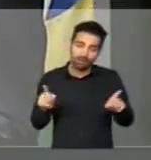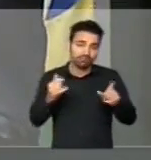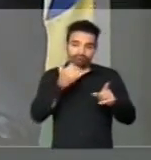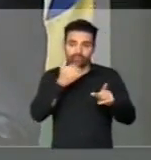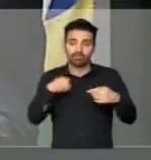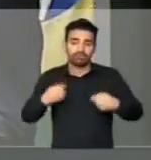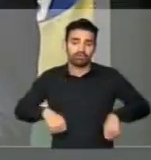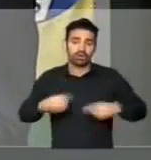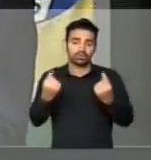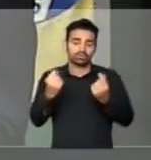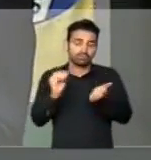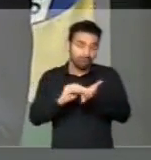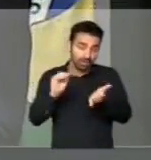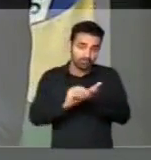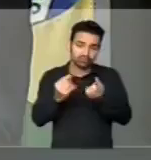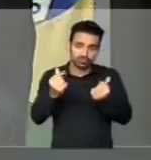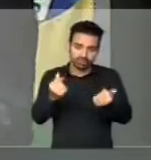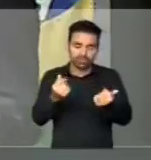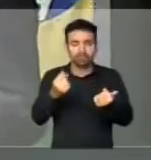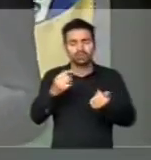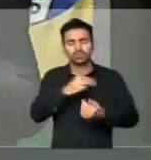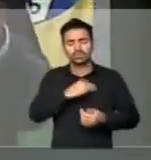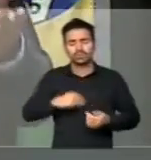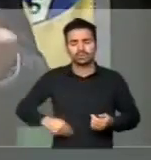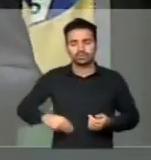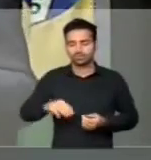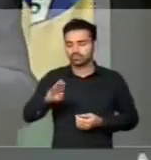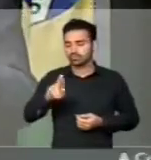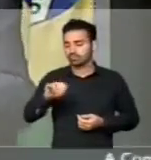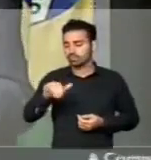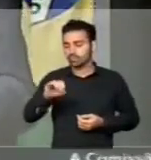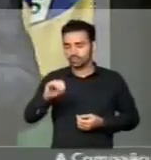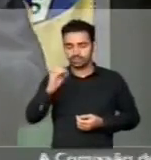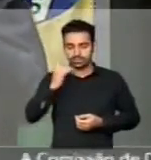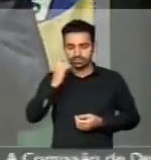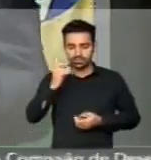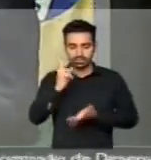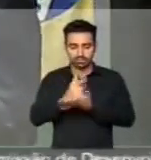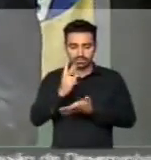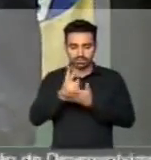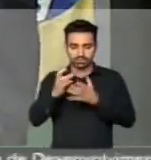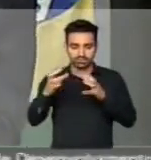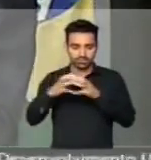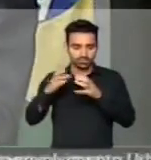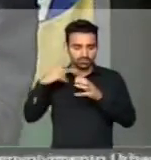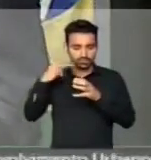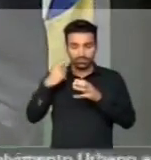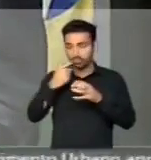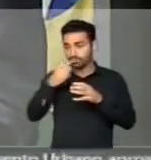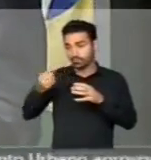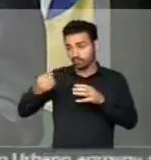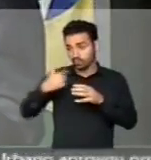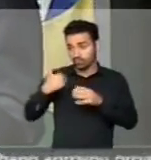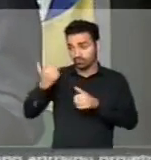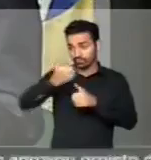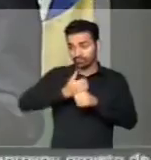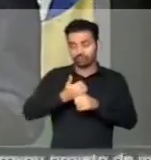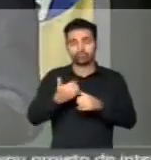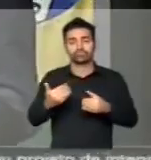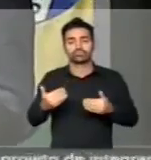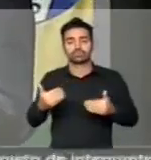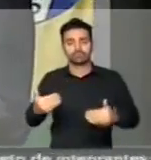bem disse o ministro Bruno Araújo, deputado do nosso partido, que recentemente assumiu o Ministério das